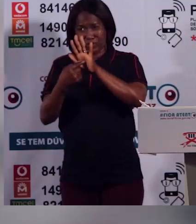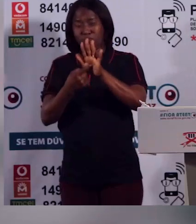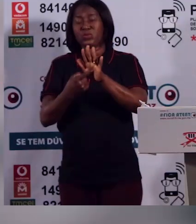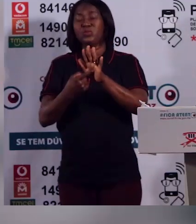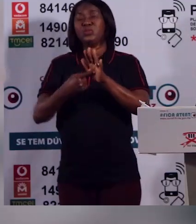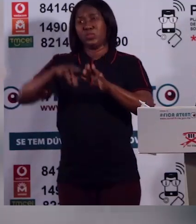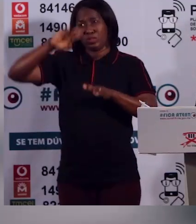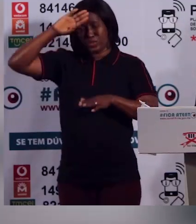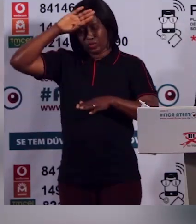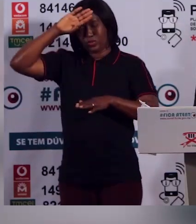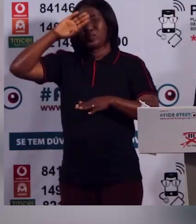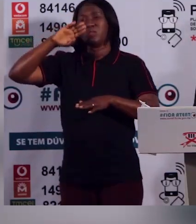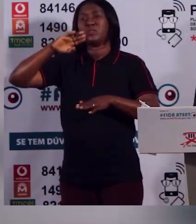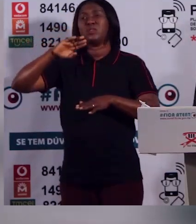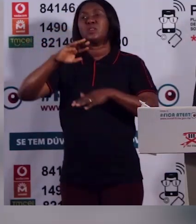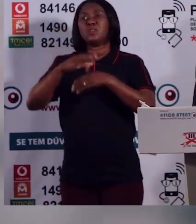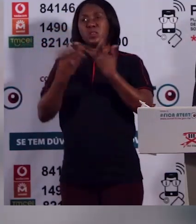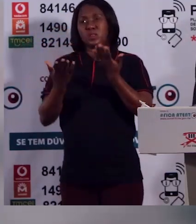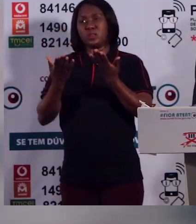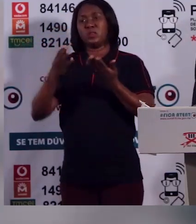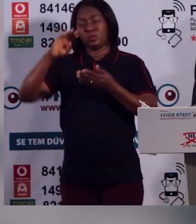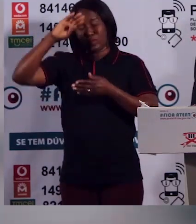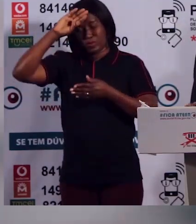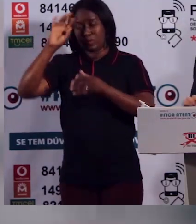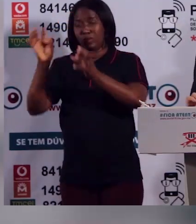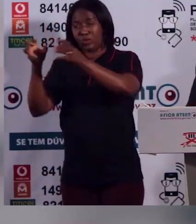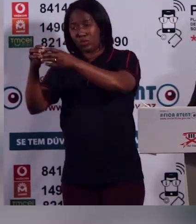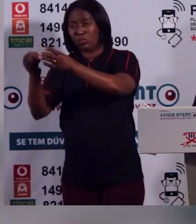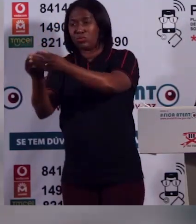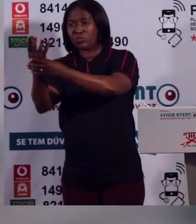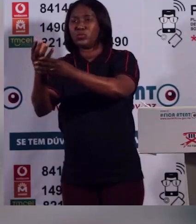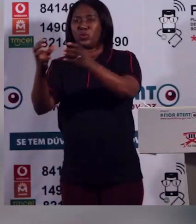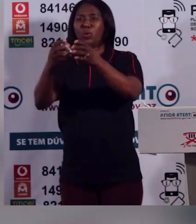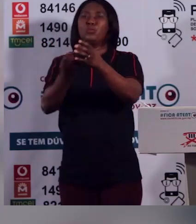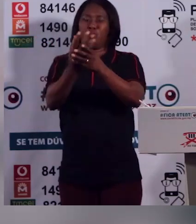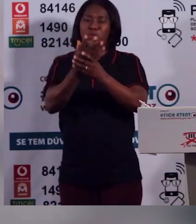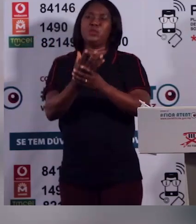nossa epidemia, que é ainda maioritariamente uma epidemia por focos de transmissão.